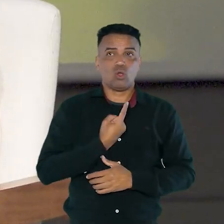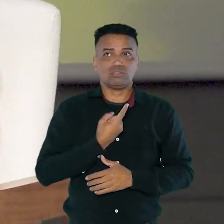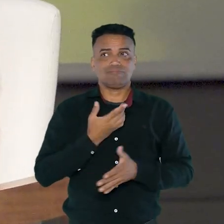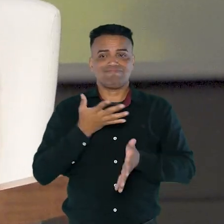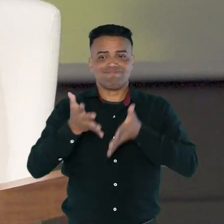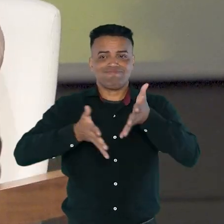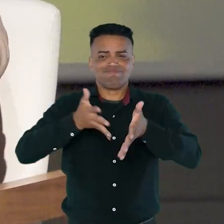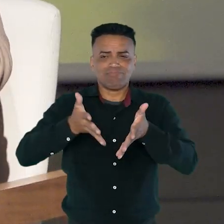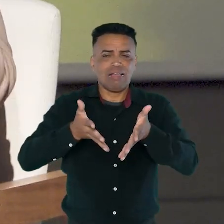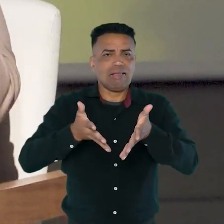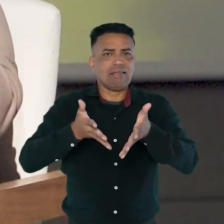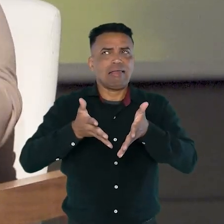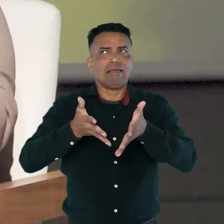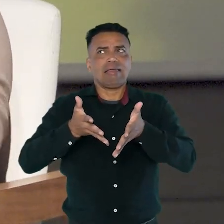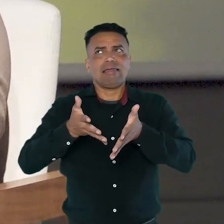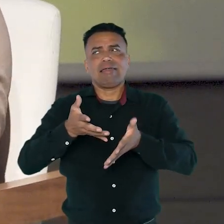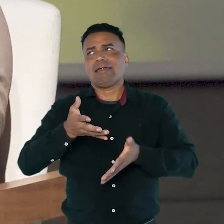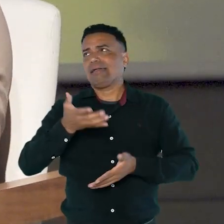fala, sei lá, de